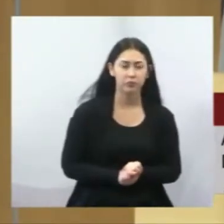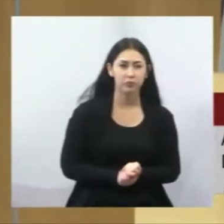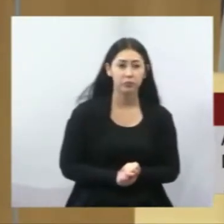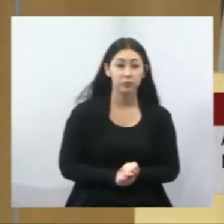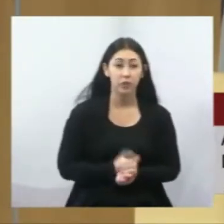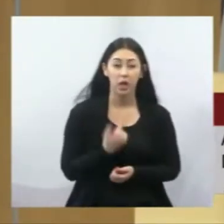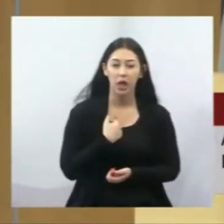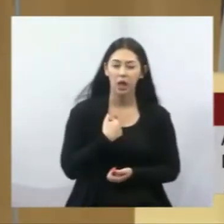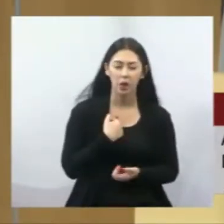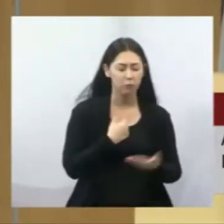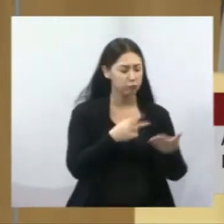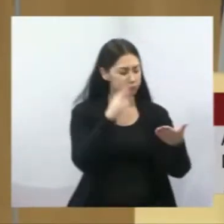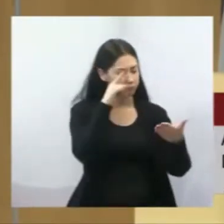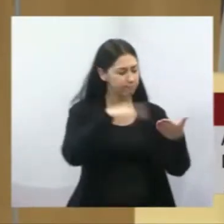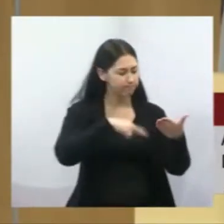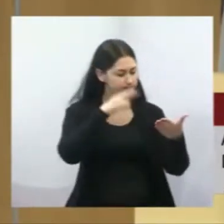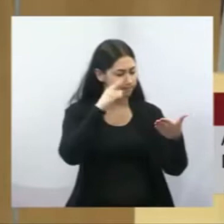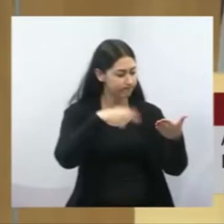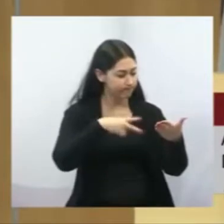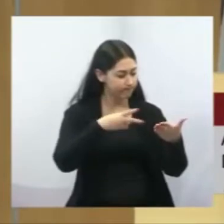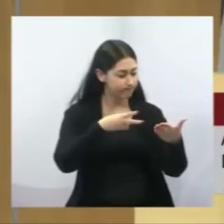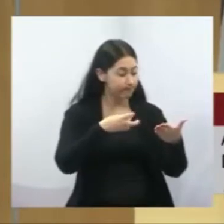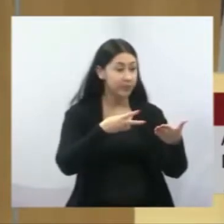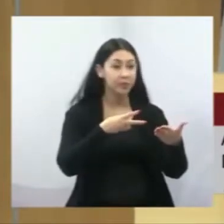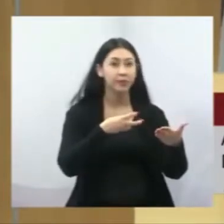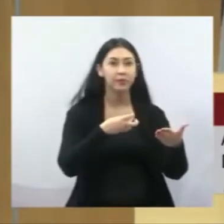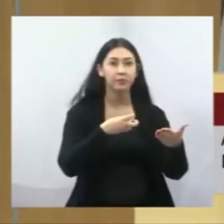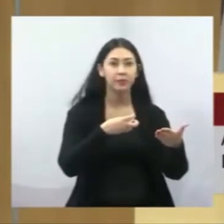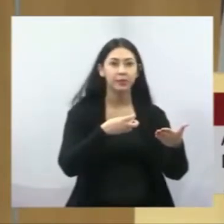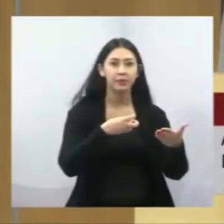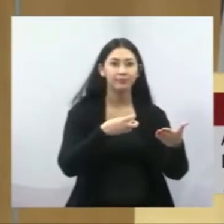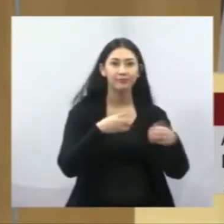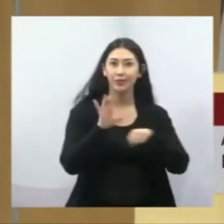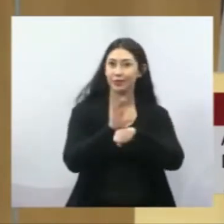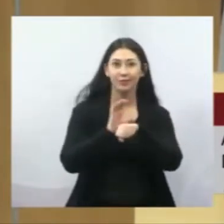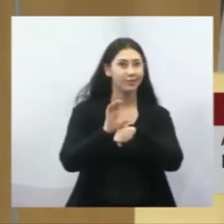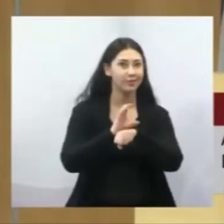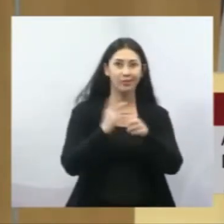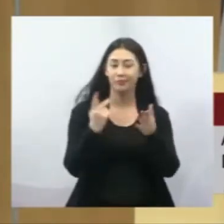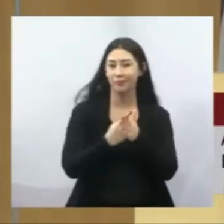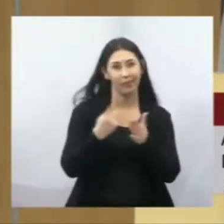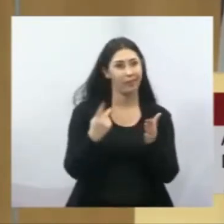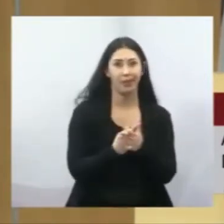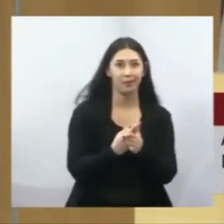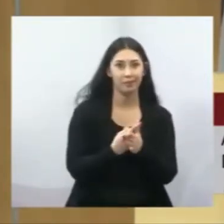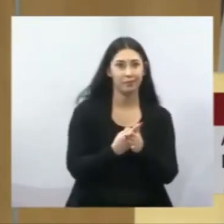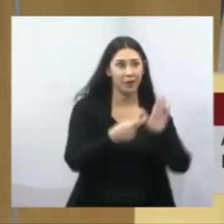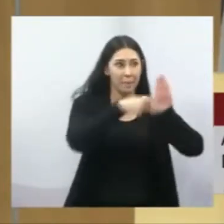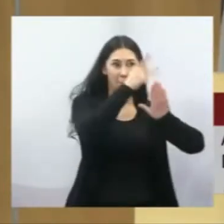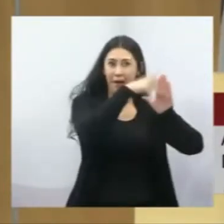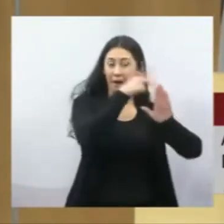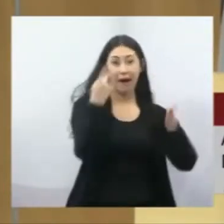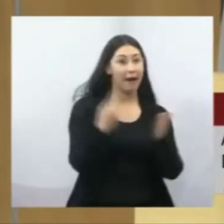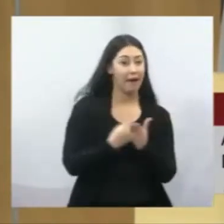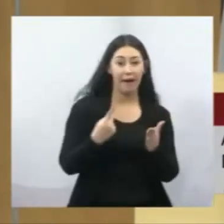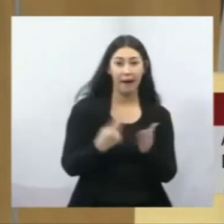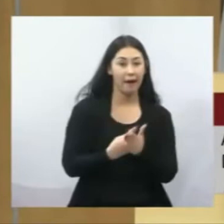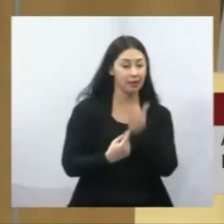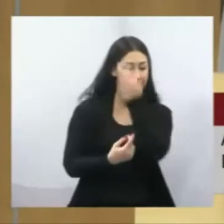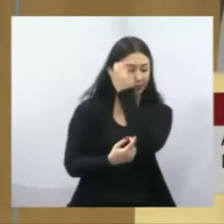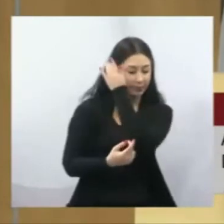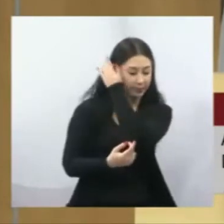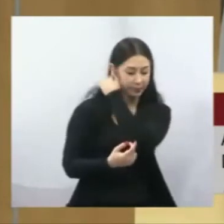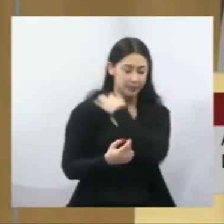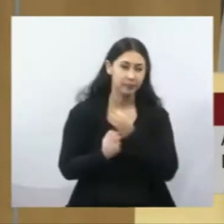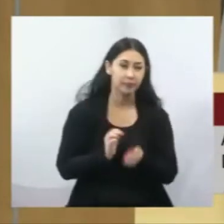e eu deparei com uma ação de inconstitucionalidade contra essa portaria. E aonde está?